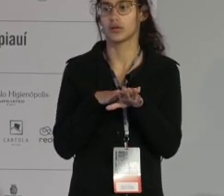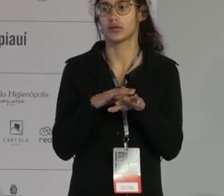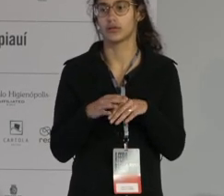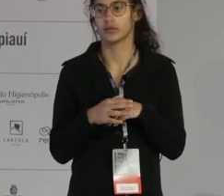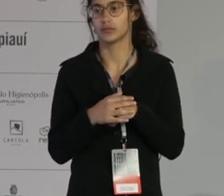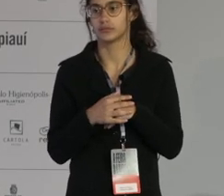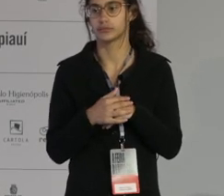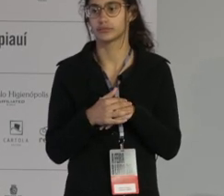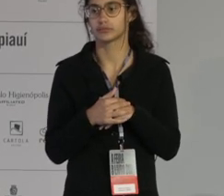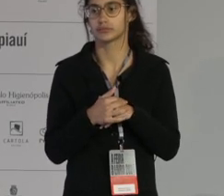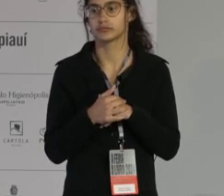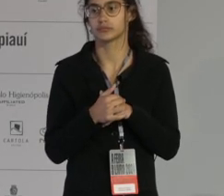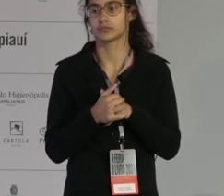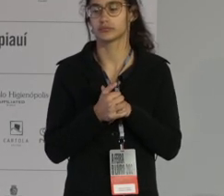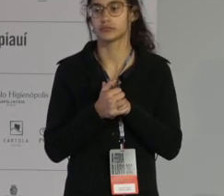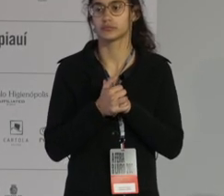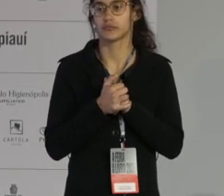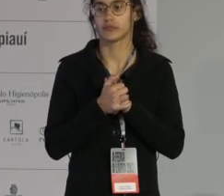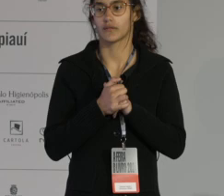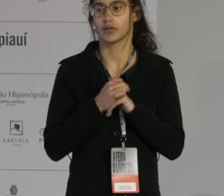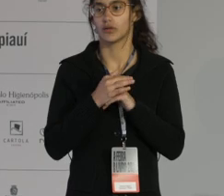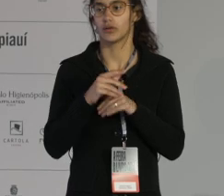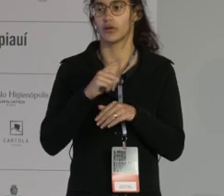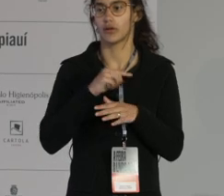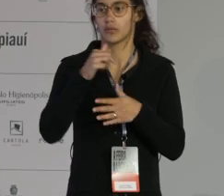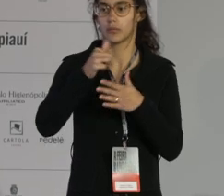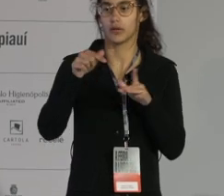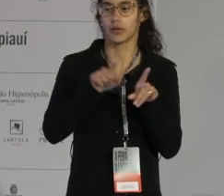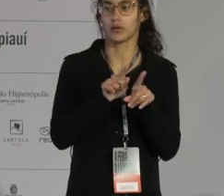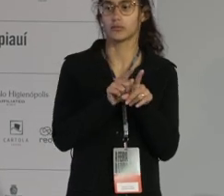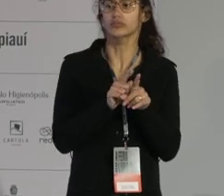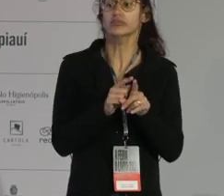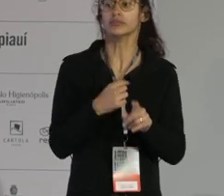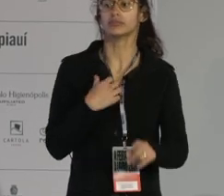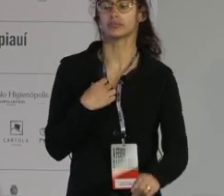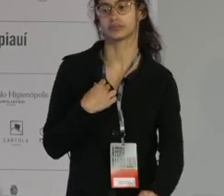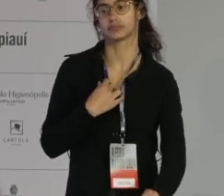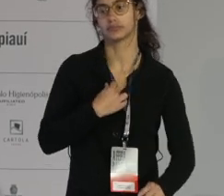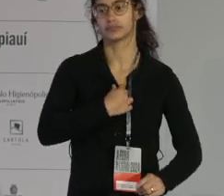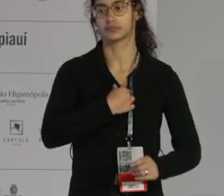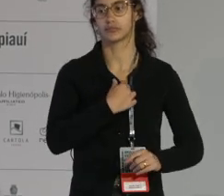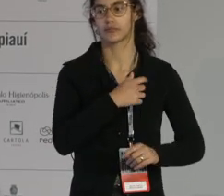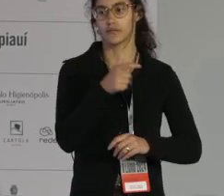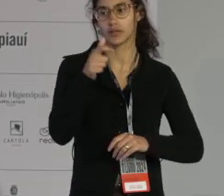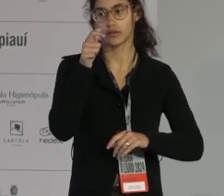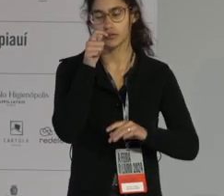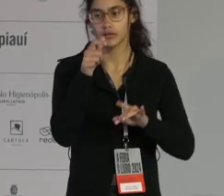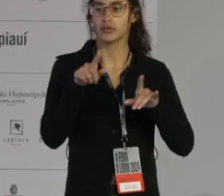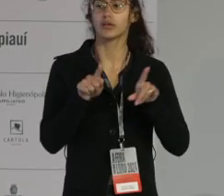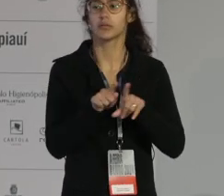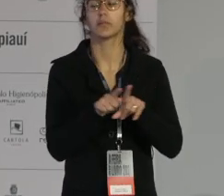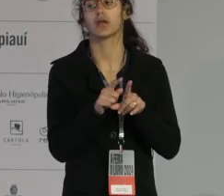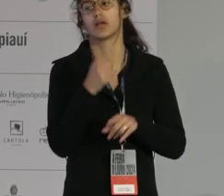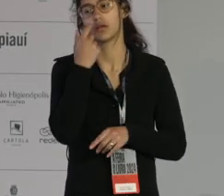E todos têm esse elemento, assim, eu acho bem, bem, bem interessante, né?